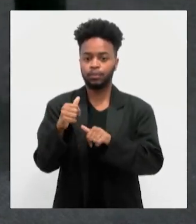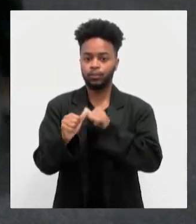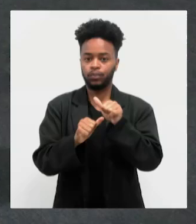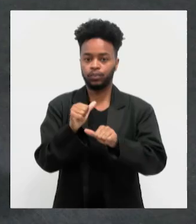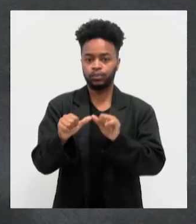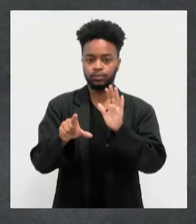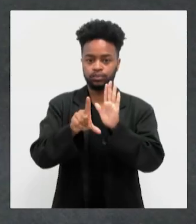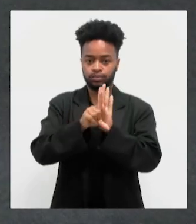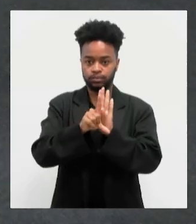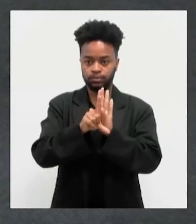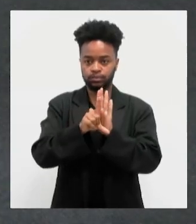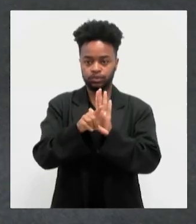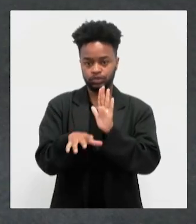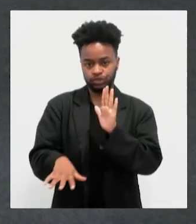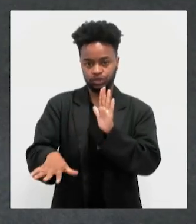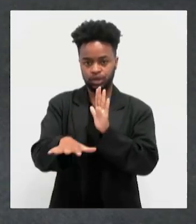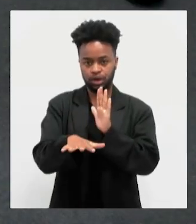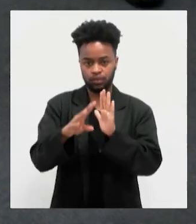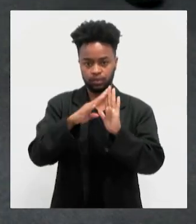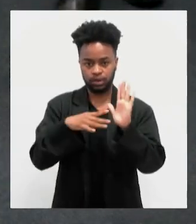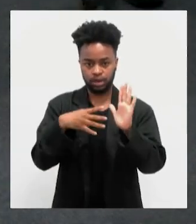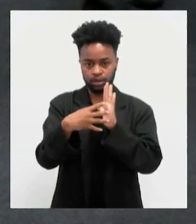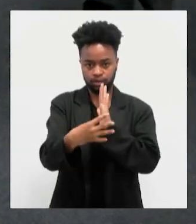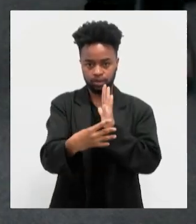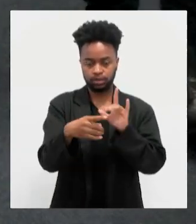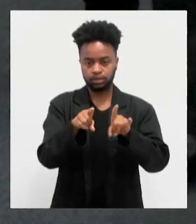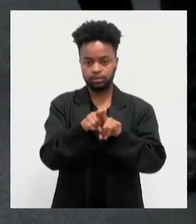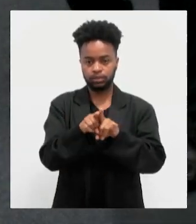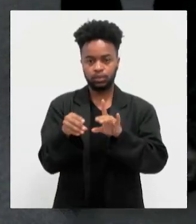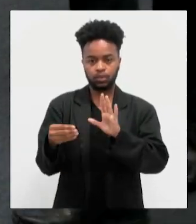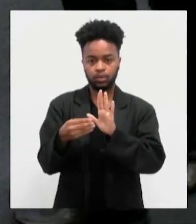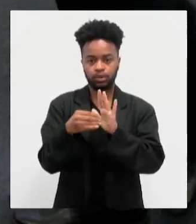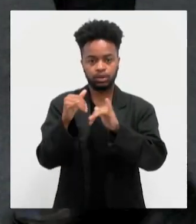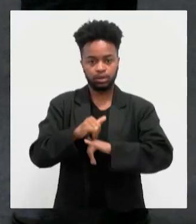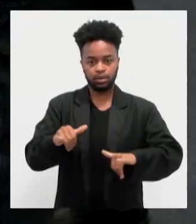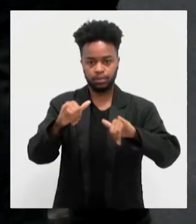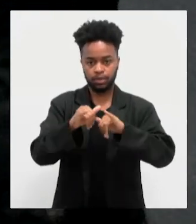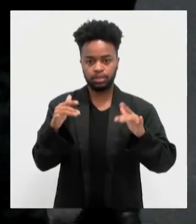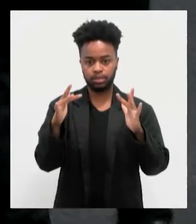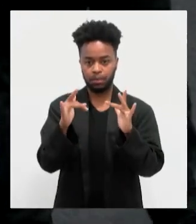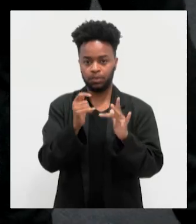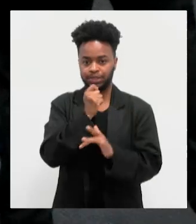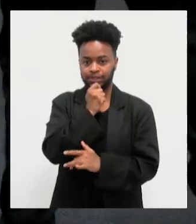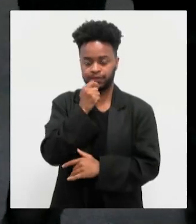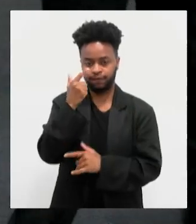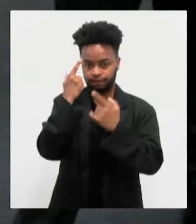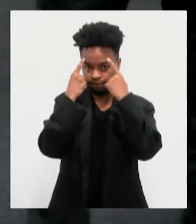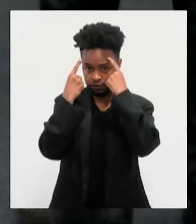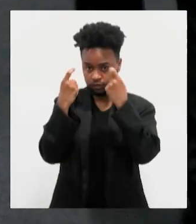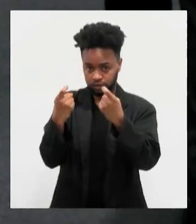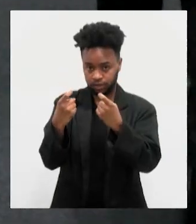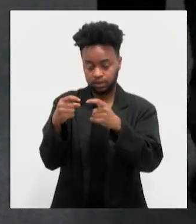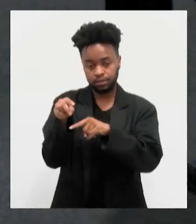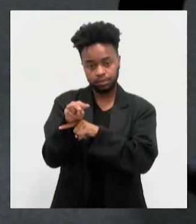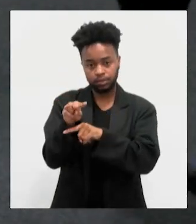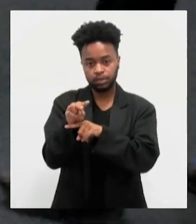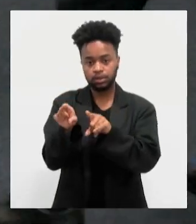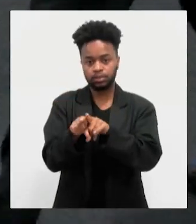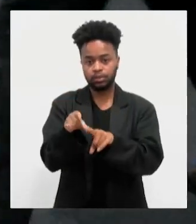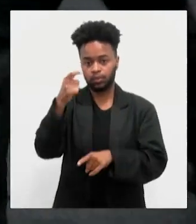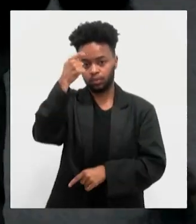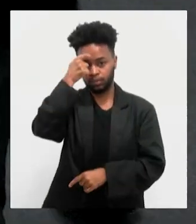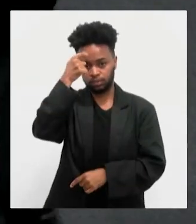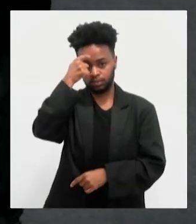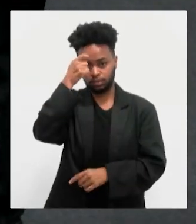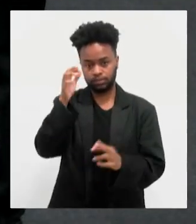lei, a lei geral do calendário, e está incluindo a campanha Namoro Sem Violência, de prevenção e conscientização nas